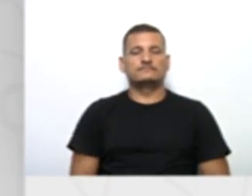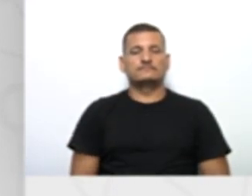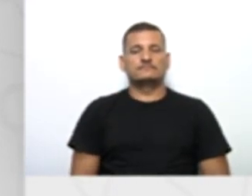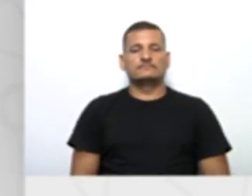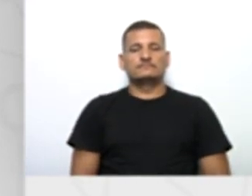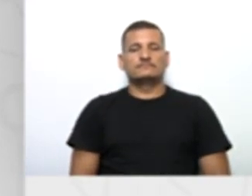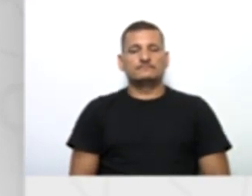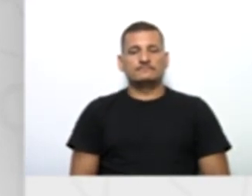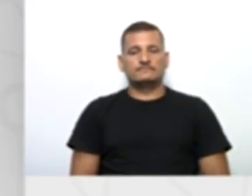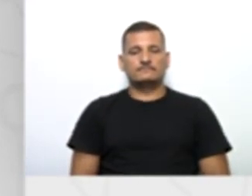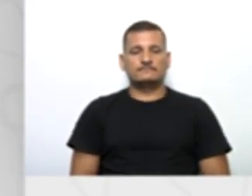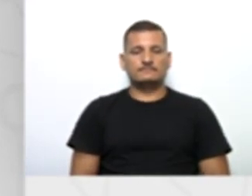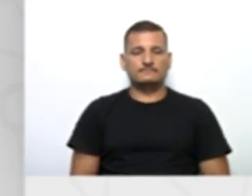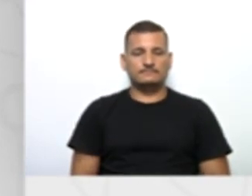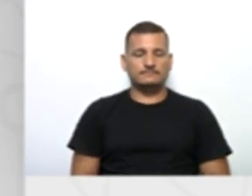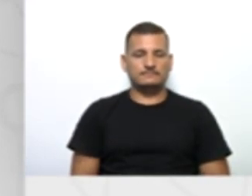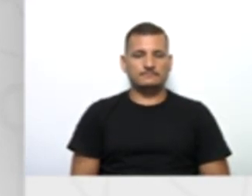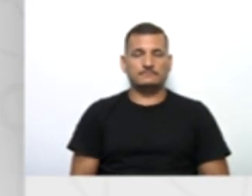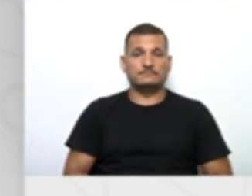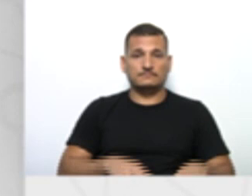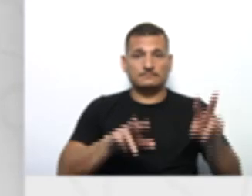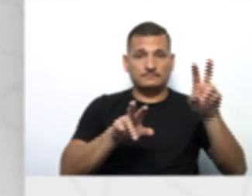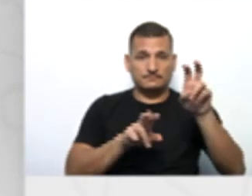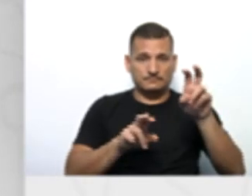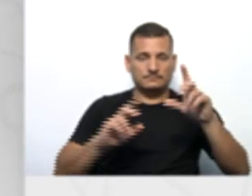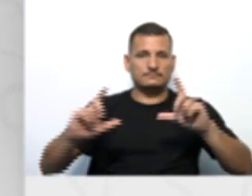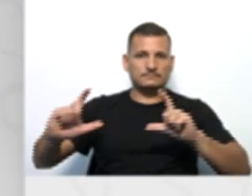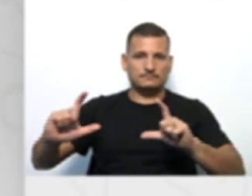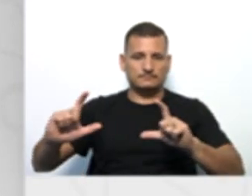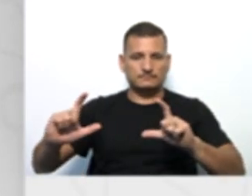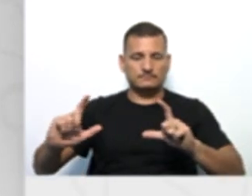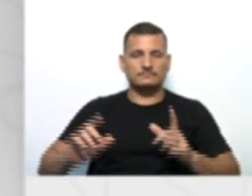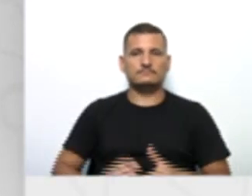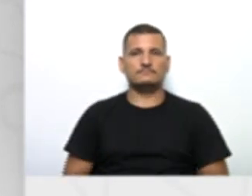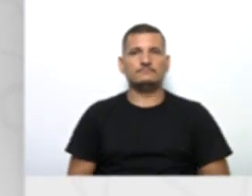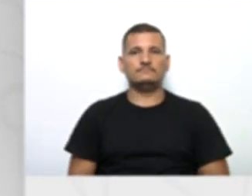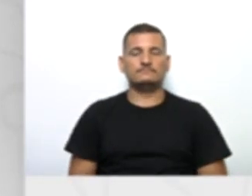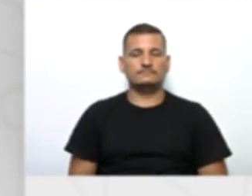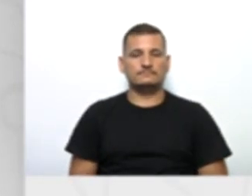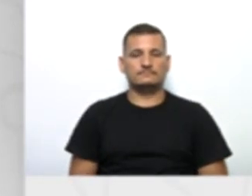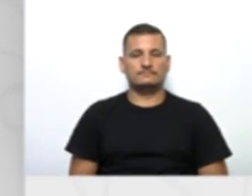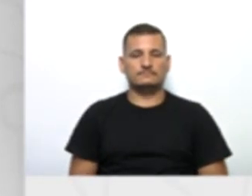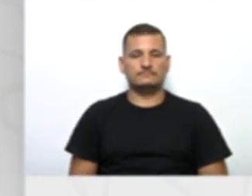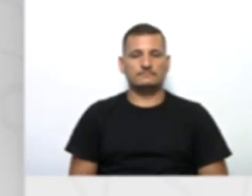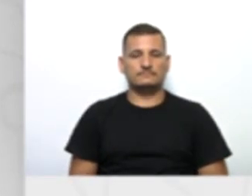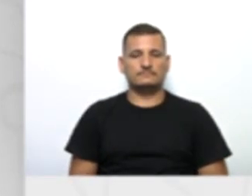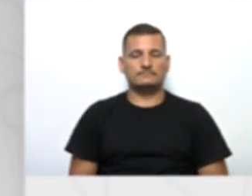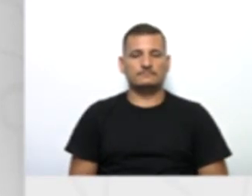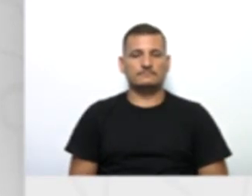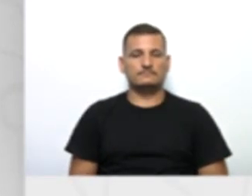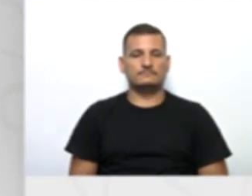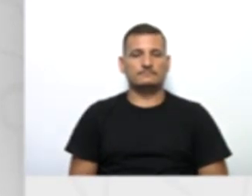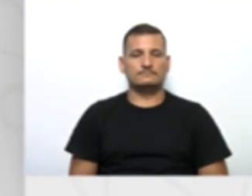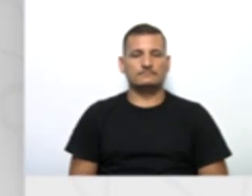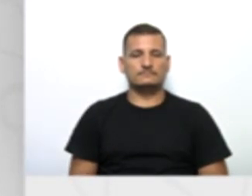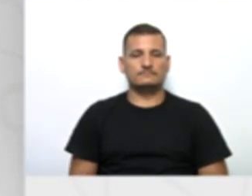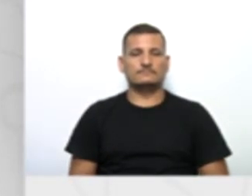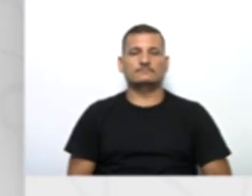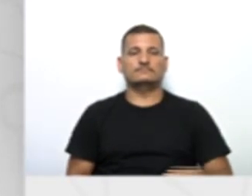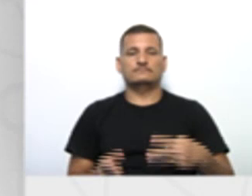parênteses, o autor, o ano e a página da onde eu copiei. A